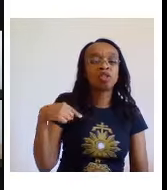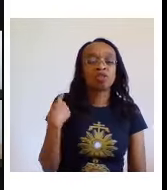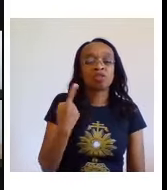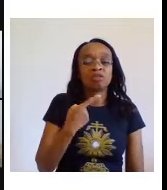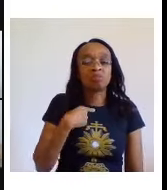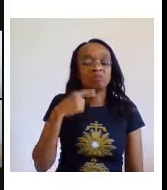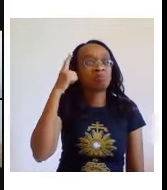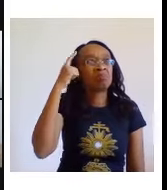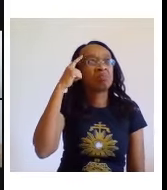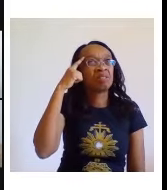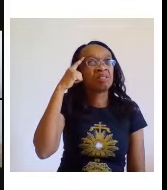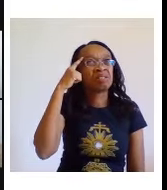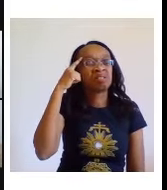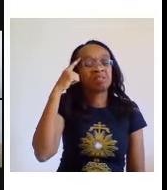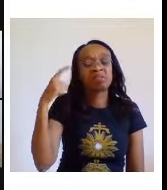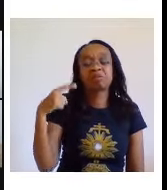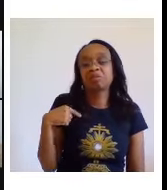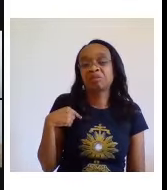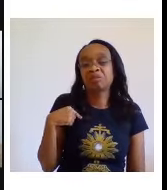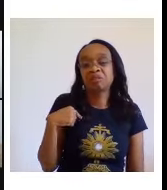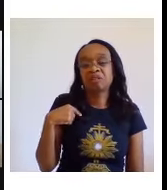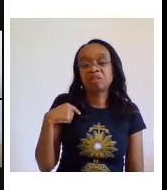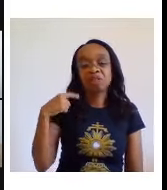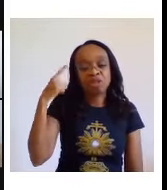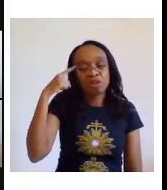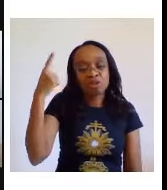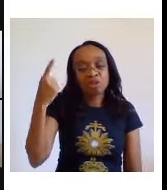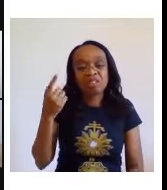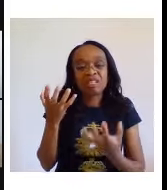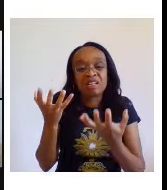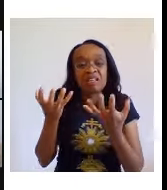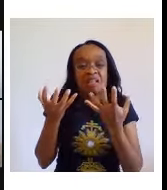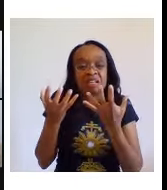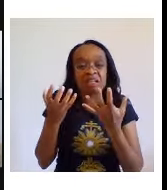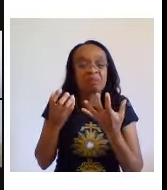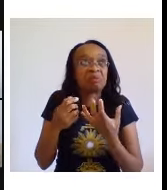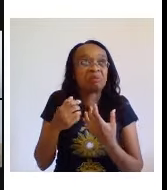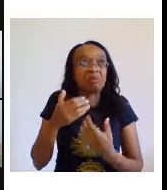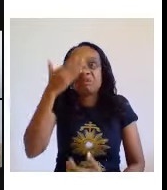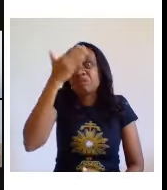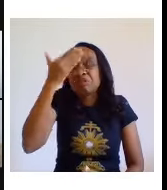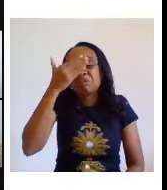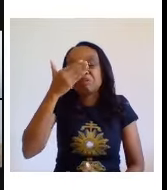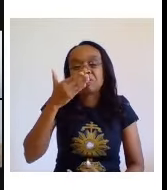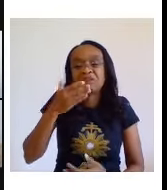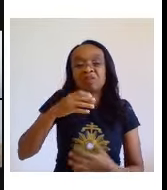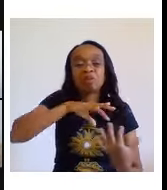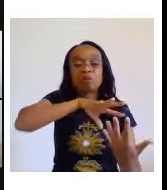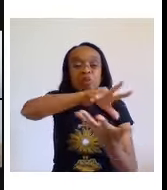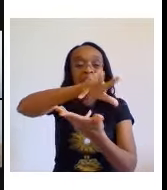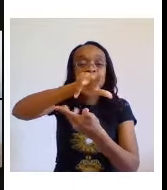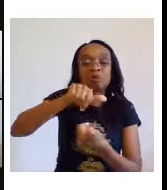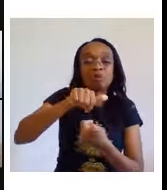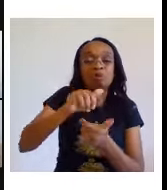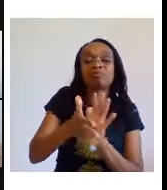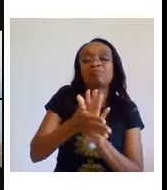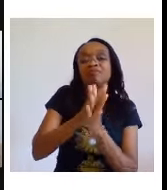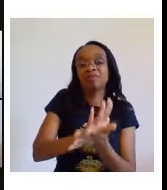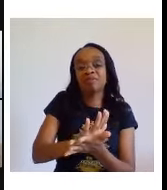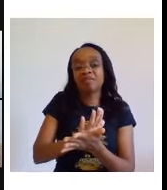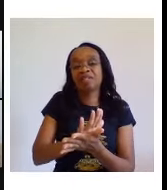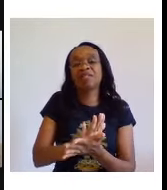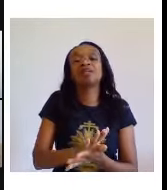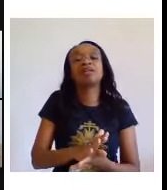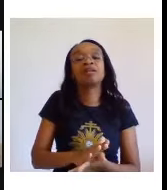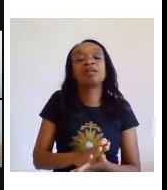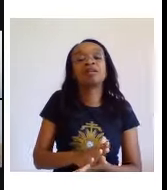nosso redor. Nossa mente coletiva tem pontos cegos para destruir o mundo natural? E eu